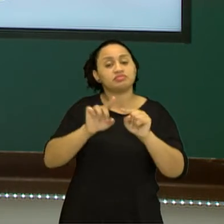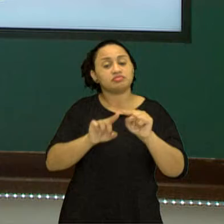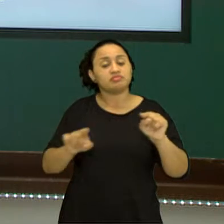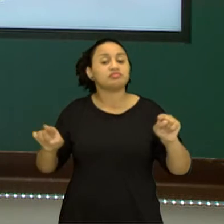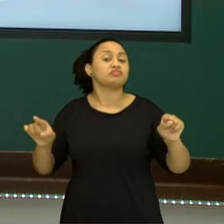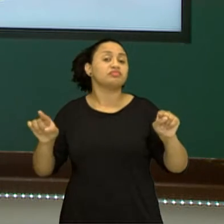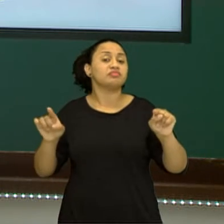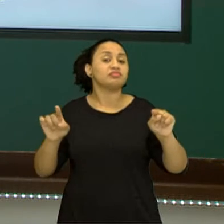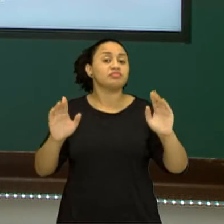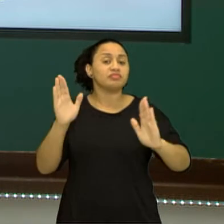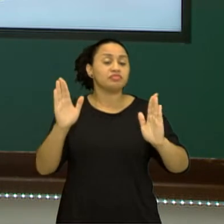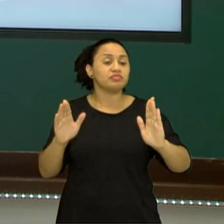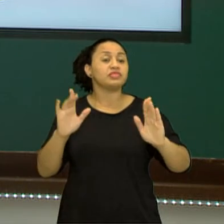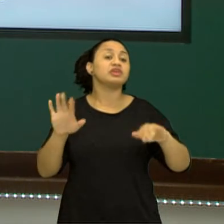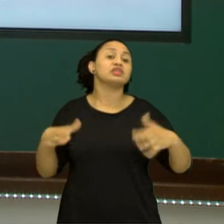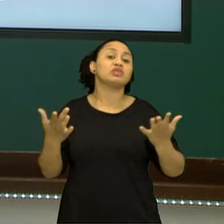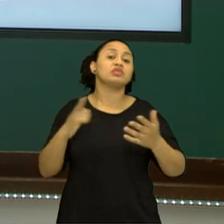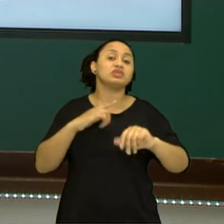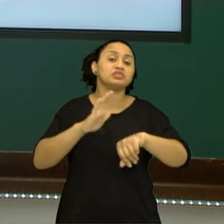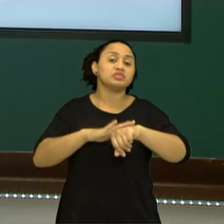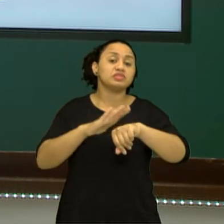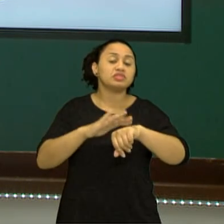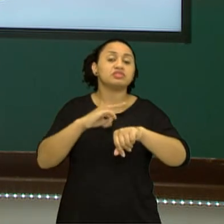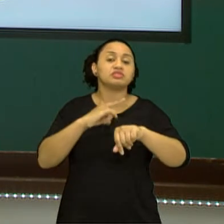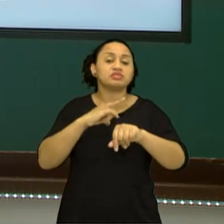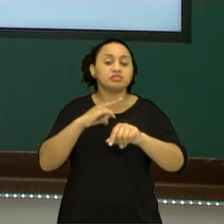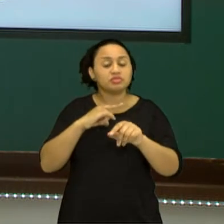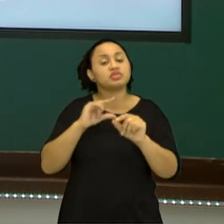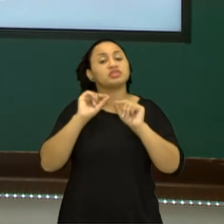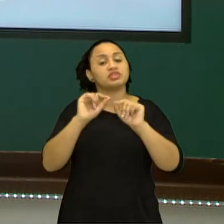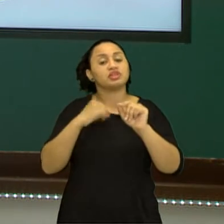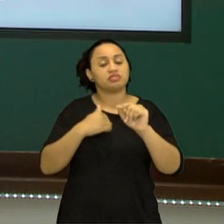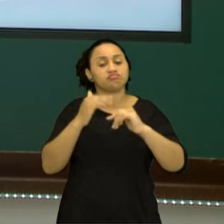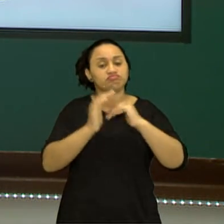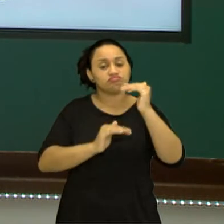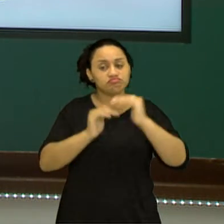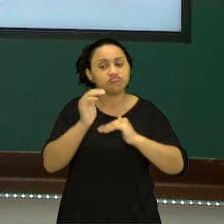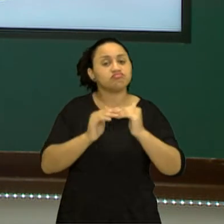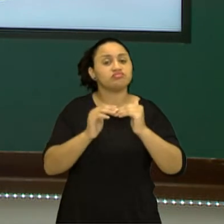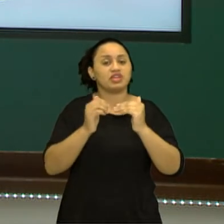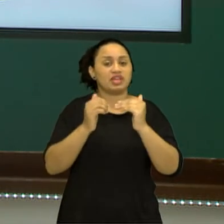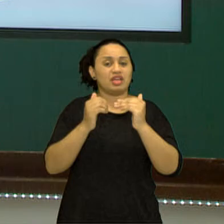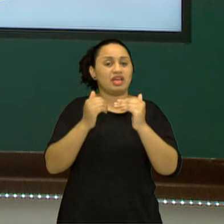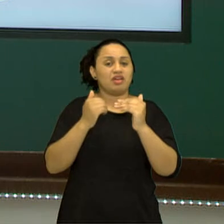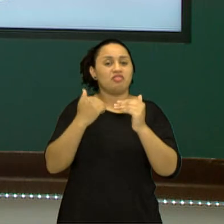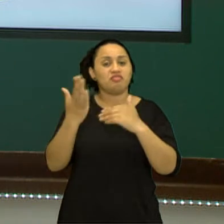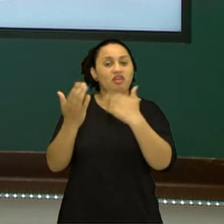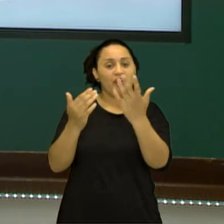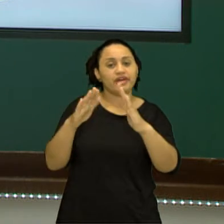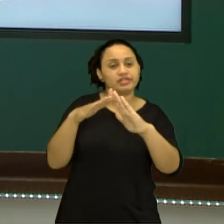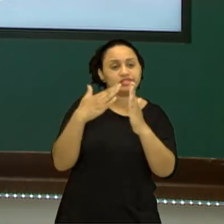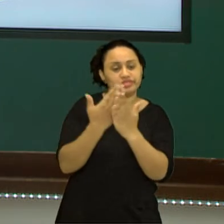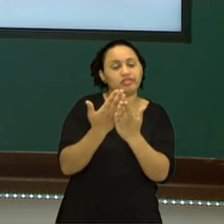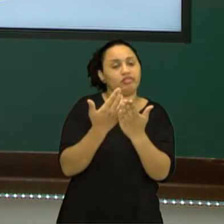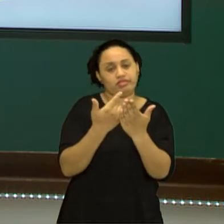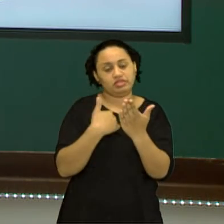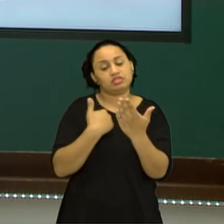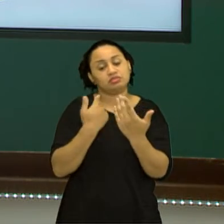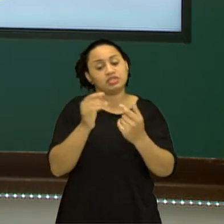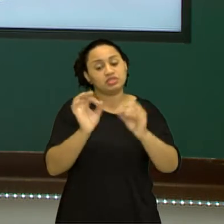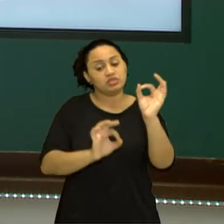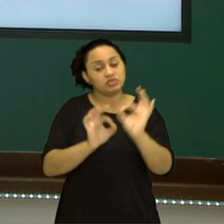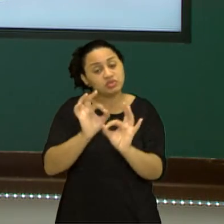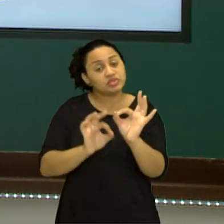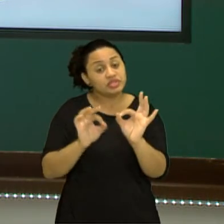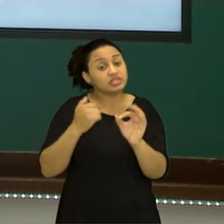quanto tempo eu tenho disponível para as minhas tarefas extra, né, escola, extras tarefas que eu tenho dentro